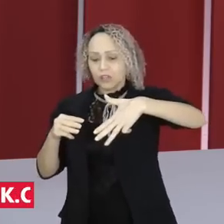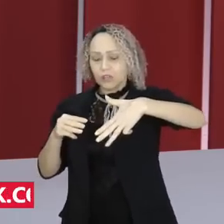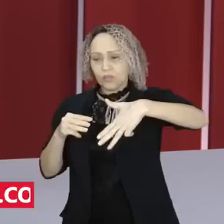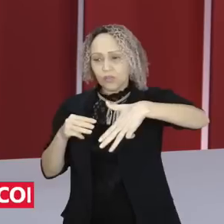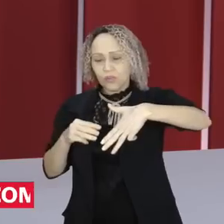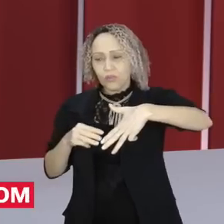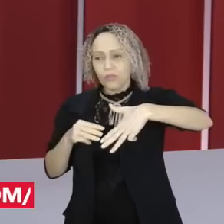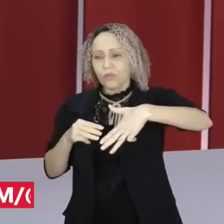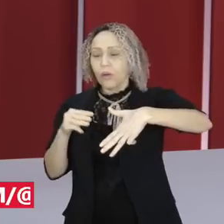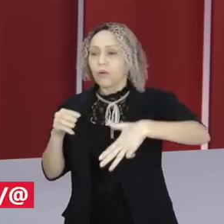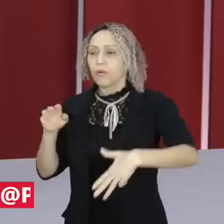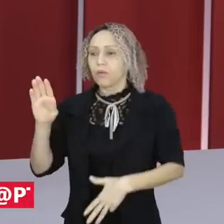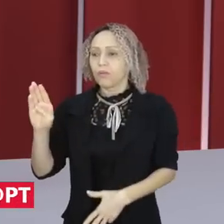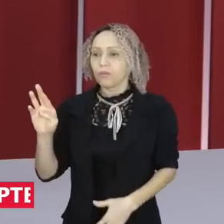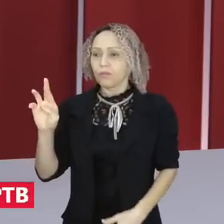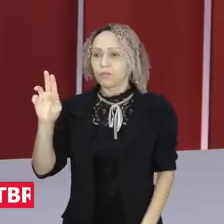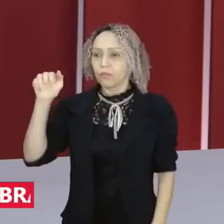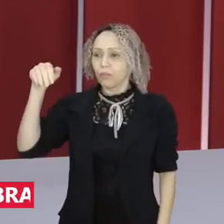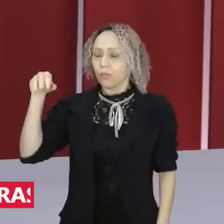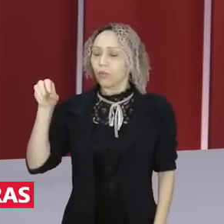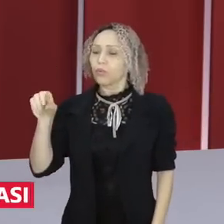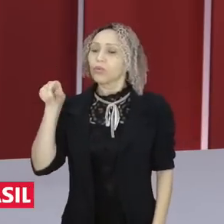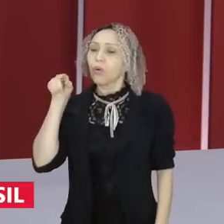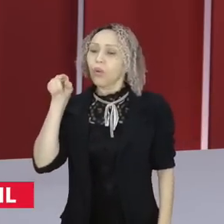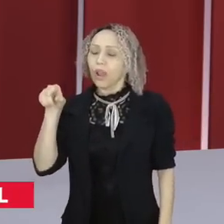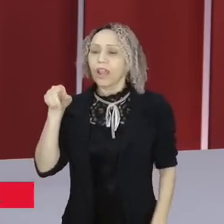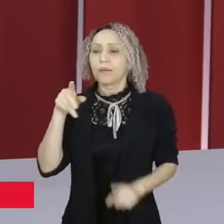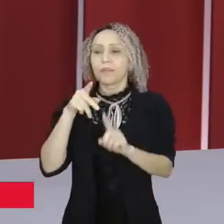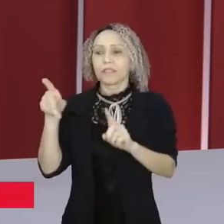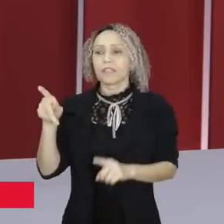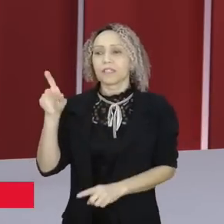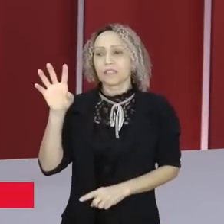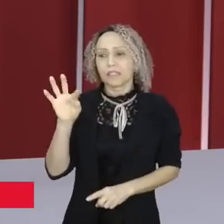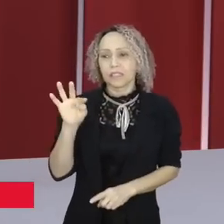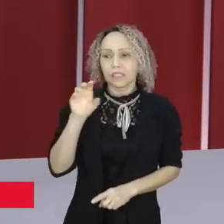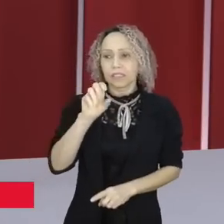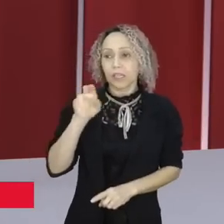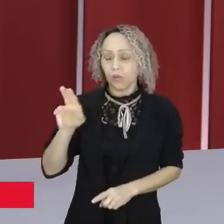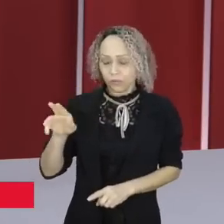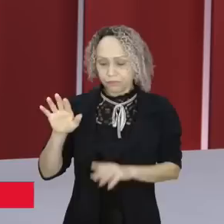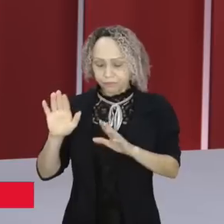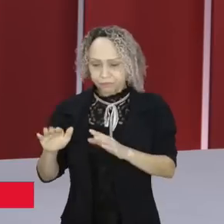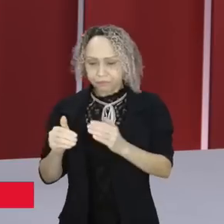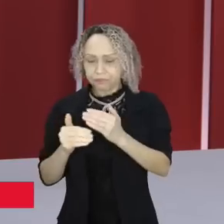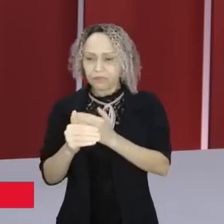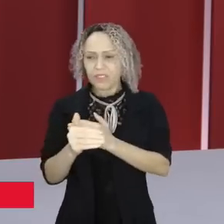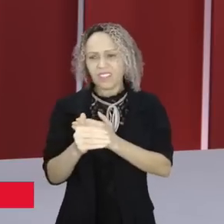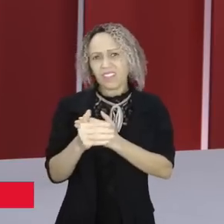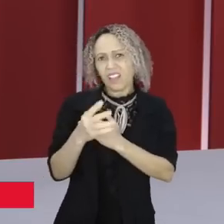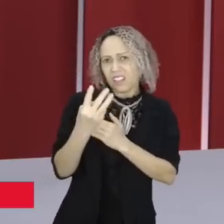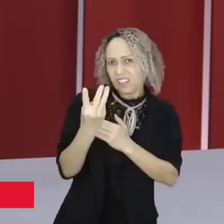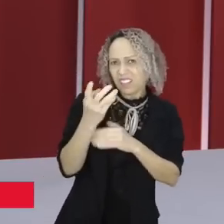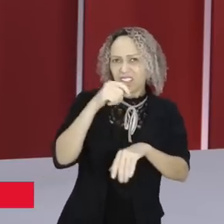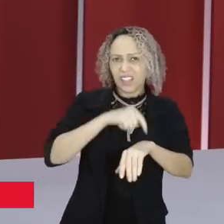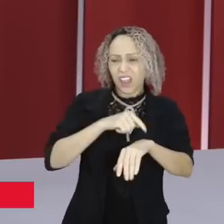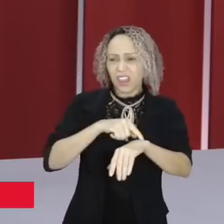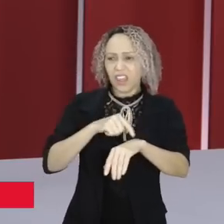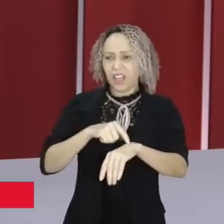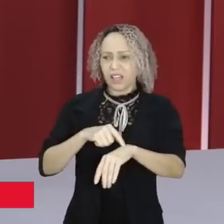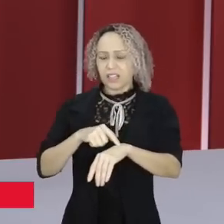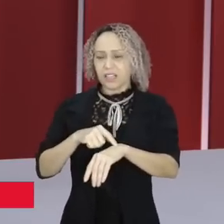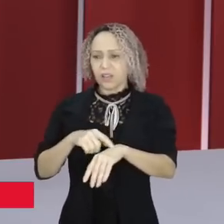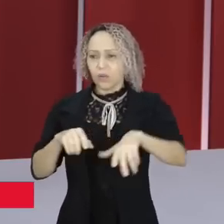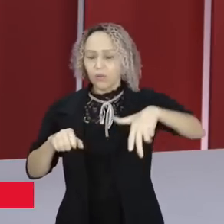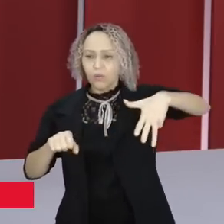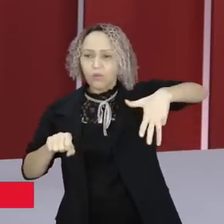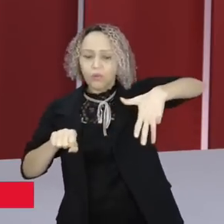mais, às 13 horas, 1h da tarde, o futuro ministro das Relações Exteriores, o já anunciado embaixador Mauro